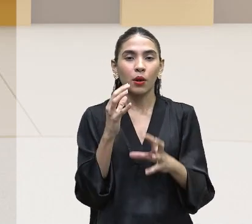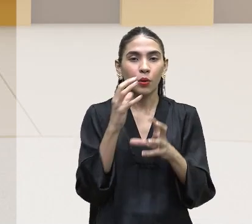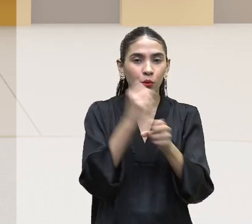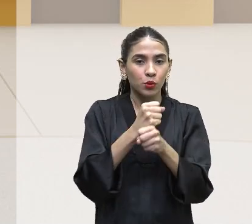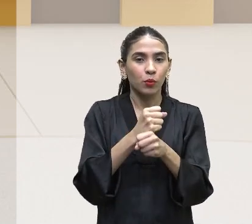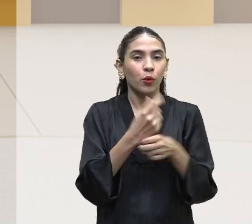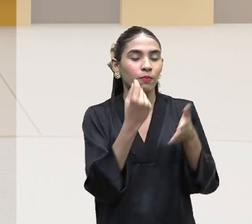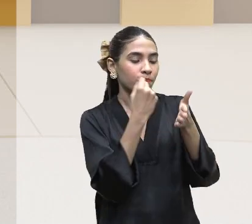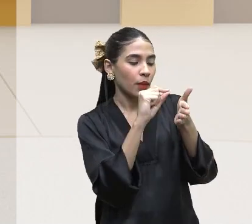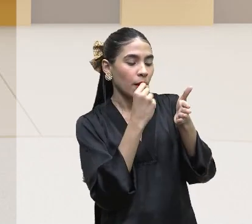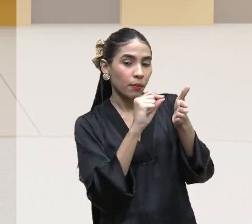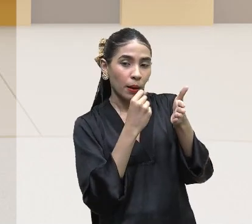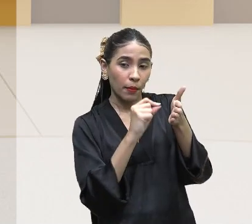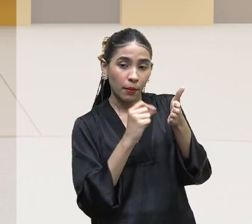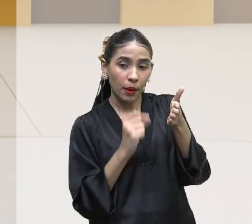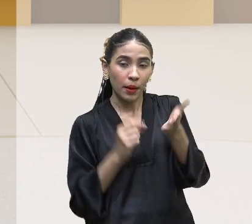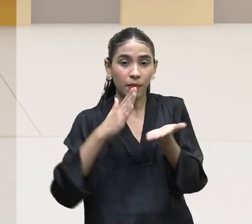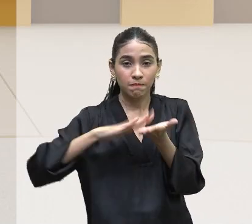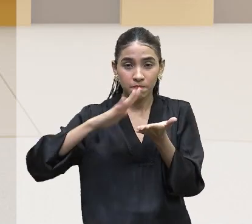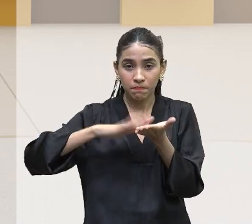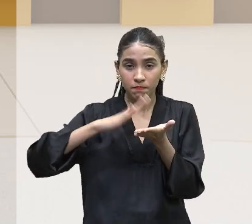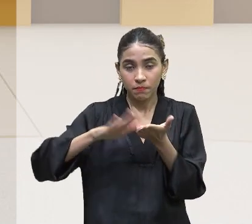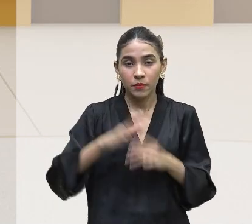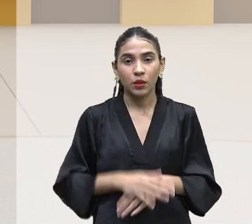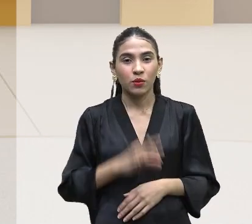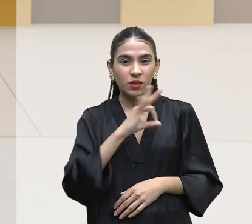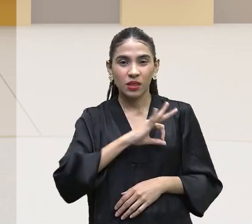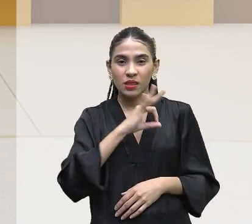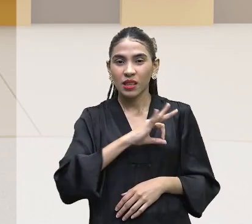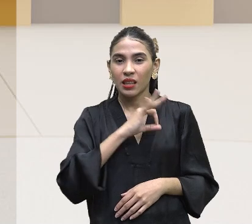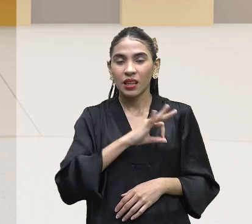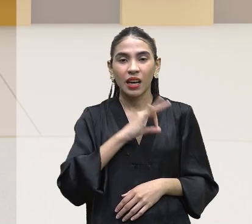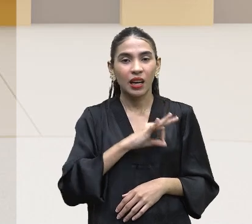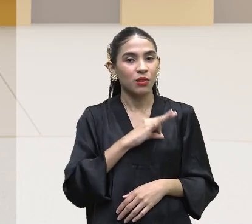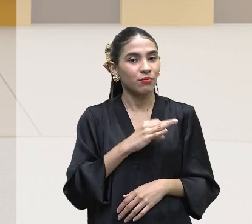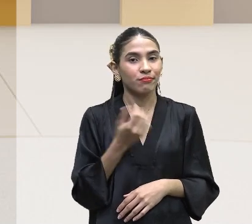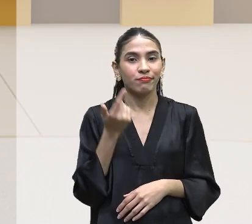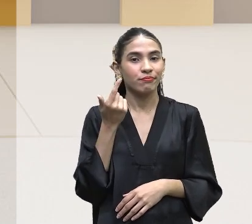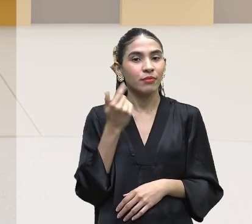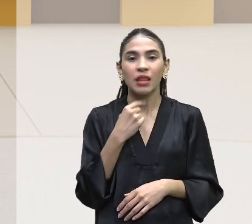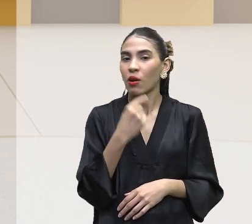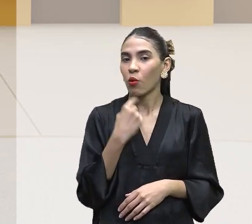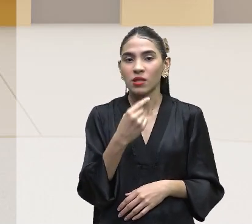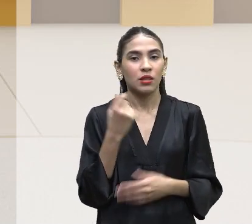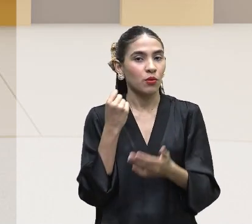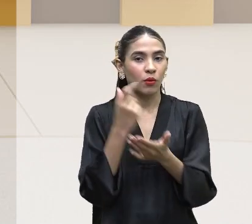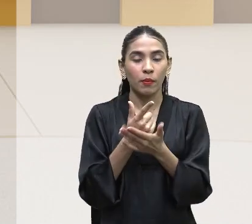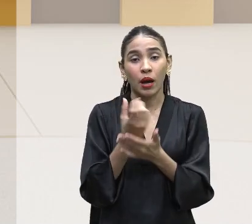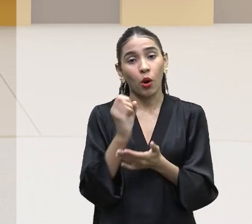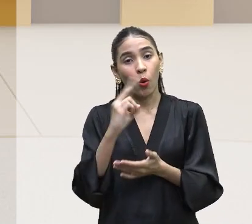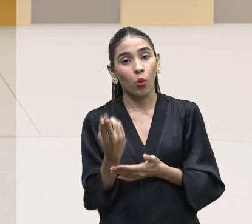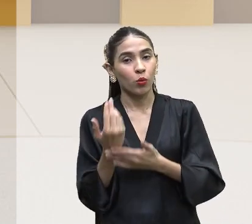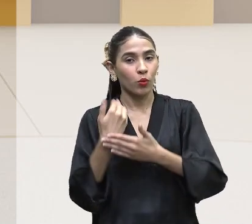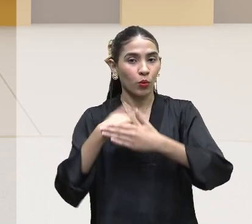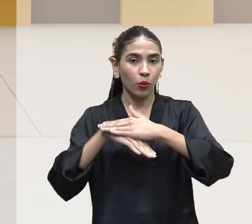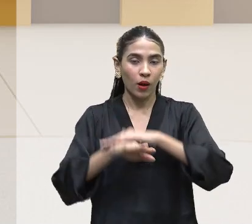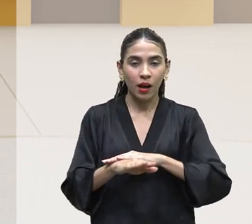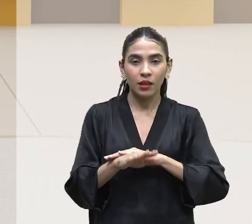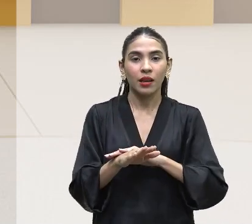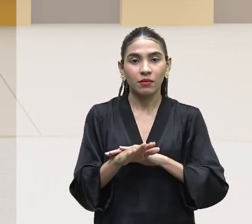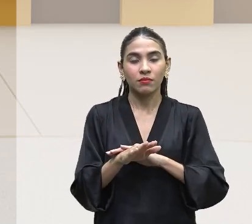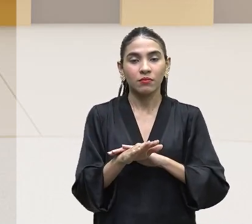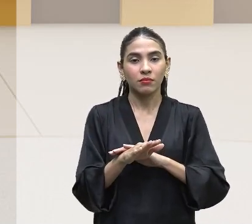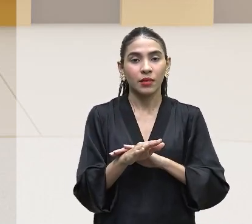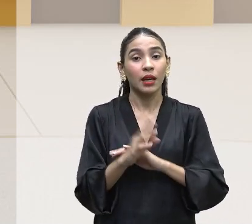suas despesas e o seu salário não dá para pagar tudo aquilo, ou não dá para você guardar para fazer a sua reserva